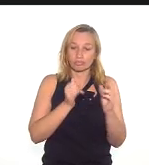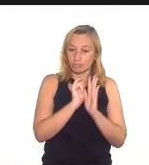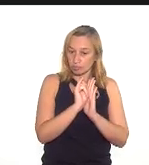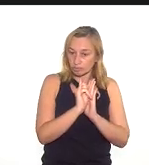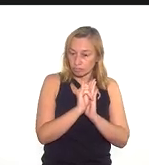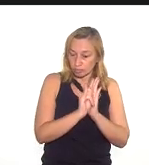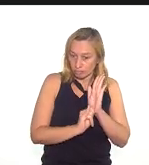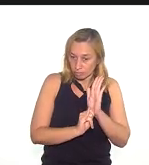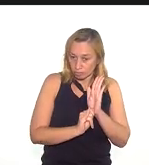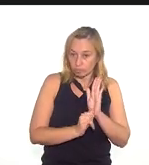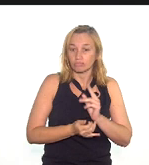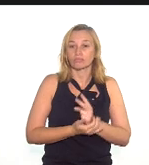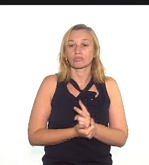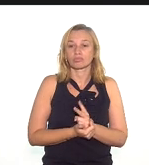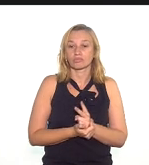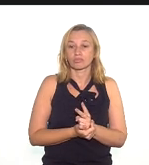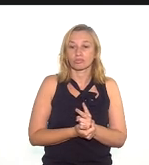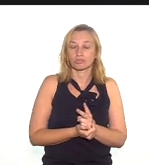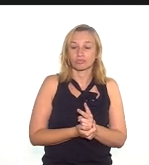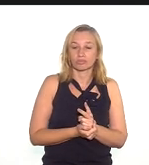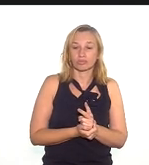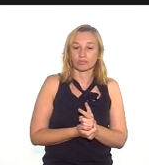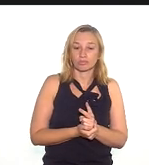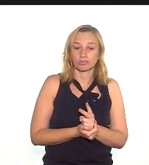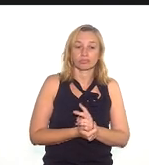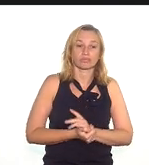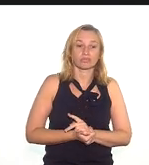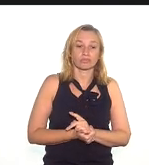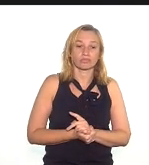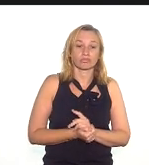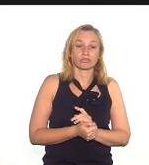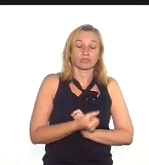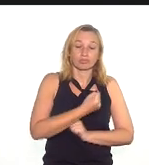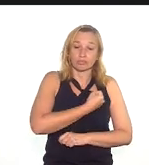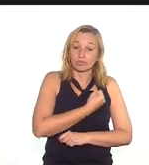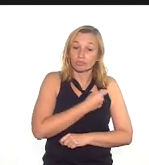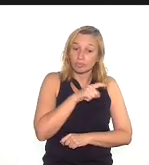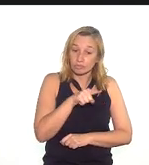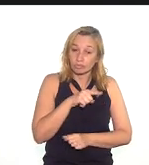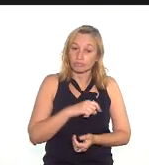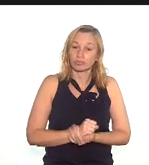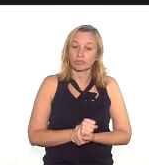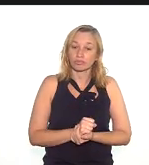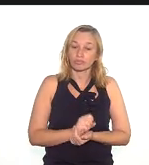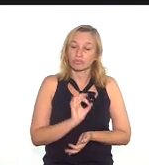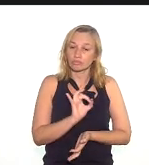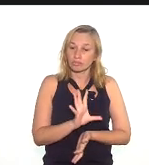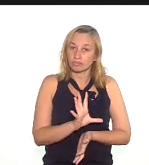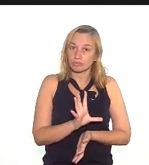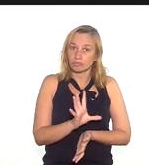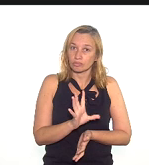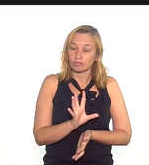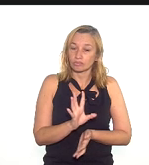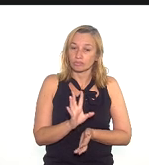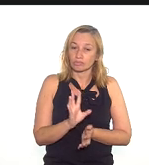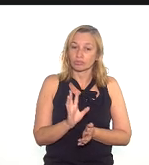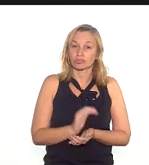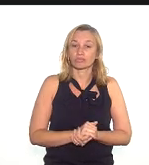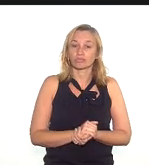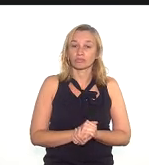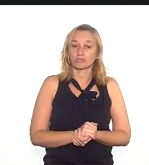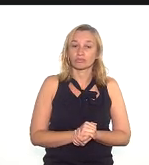relatório de aportes realizados. Esses números, eles só serão